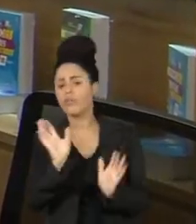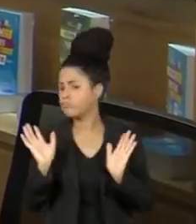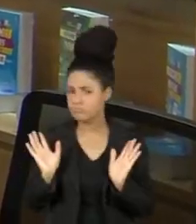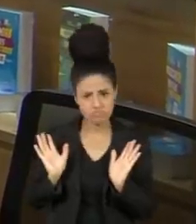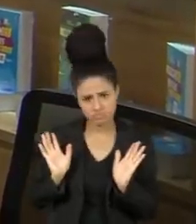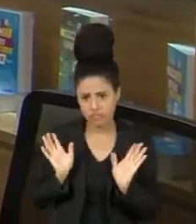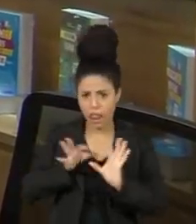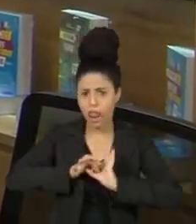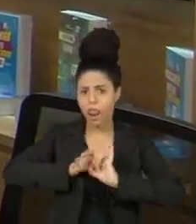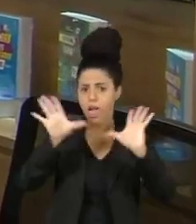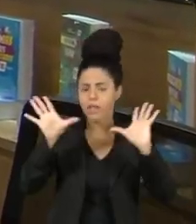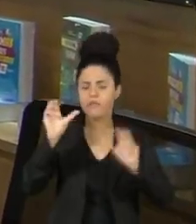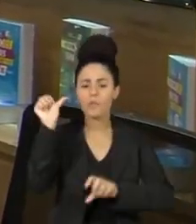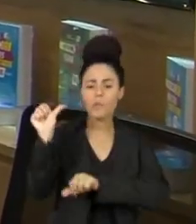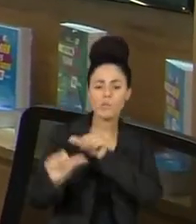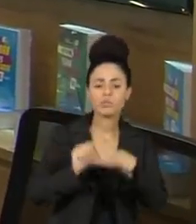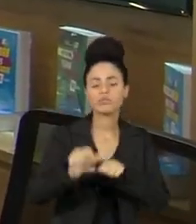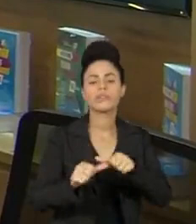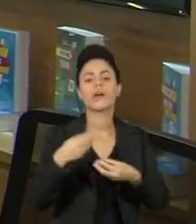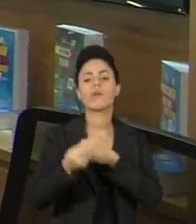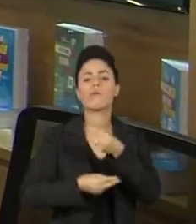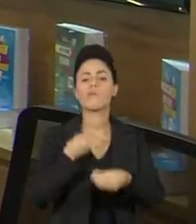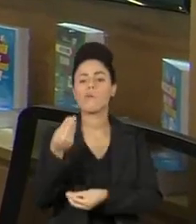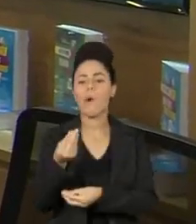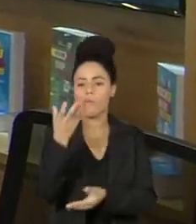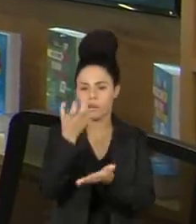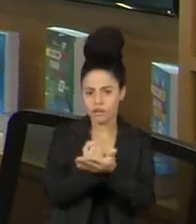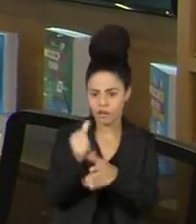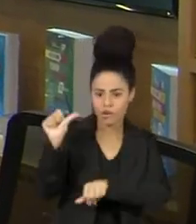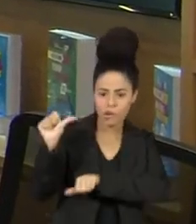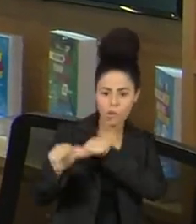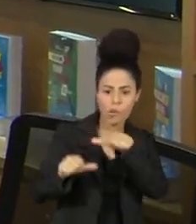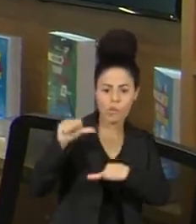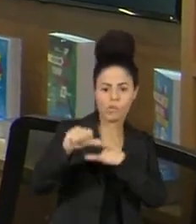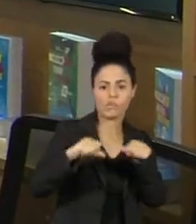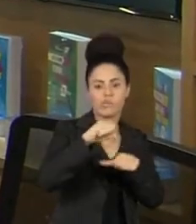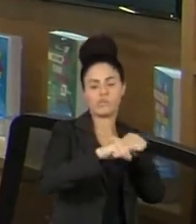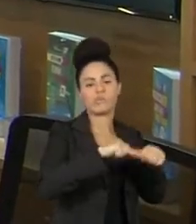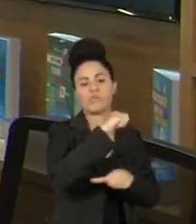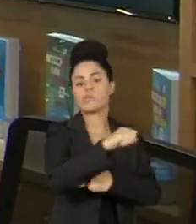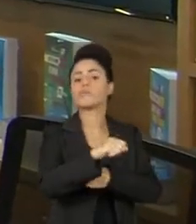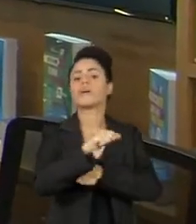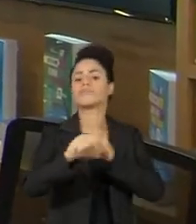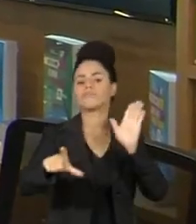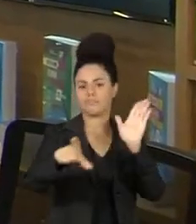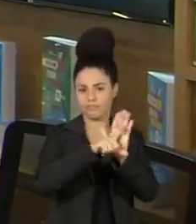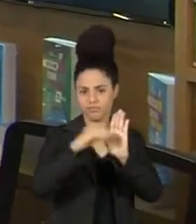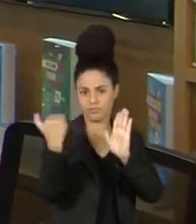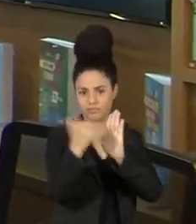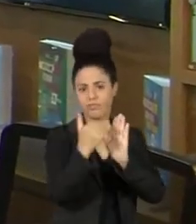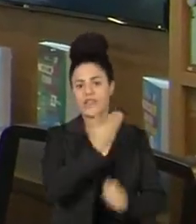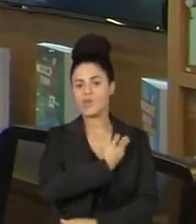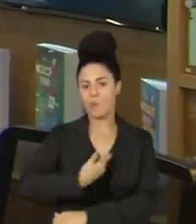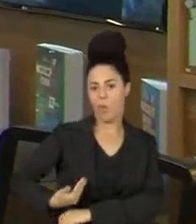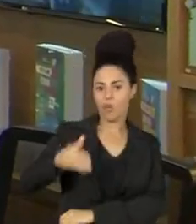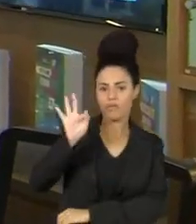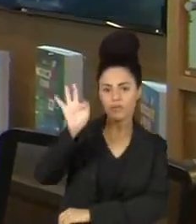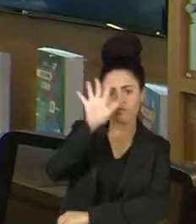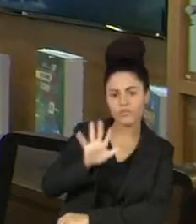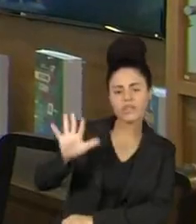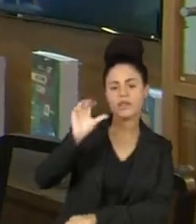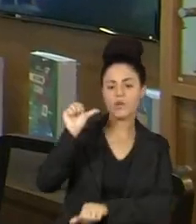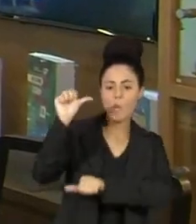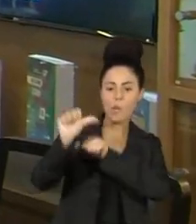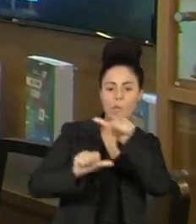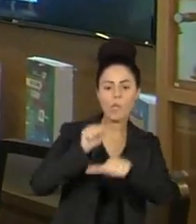né? A mudança veio através de uma atualização de um decreto do governo federal que mudou as regras do